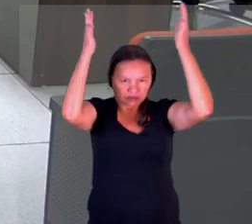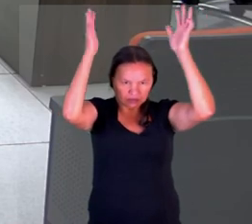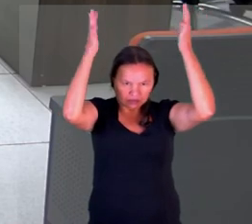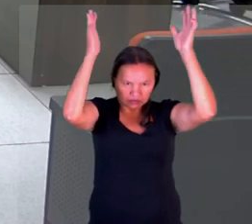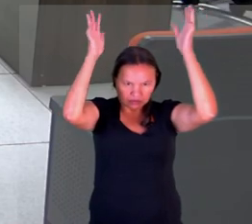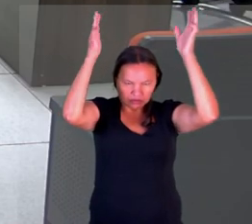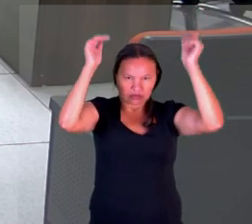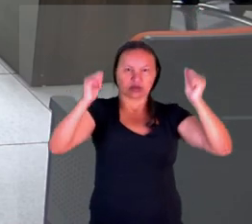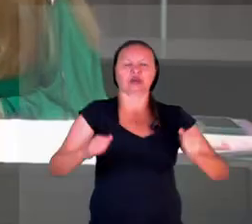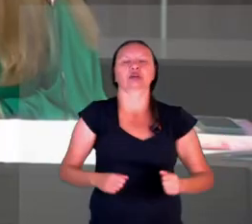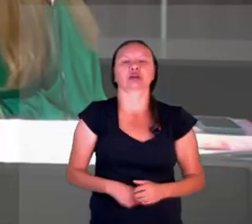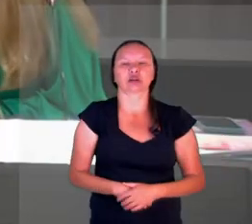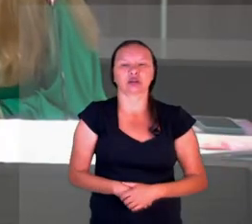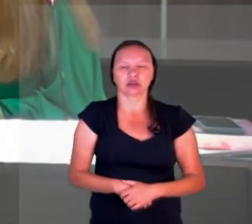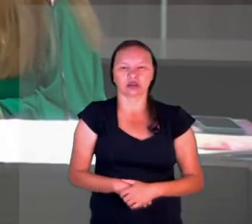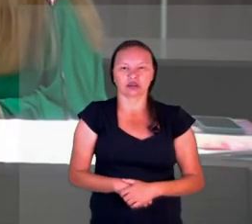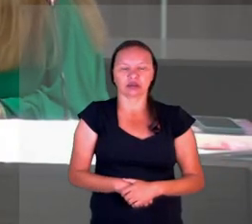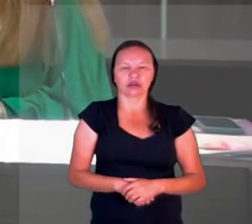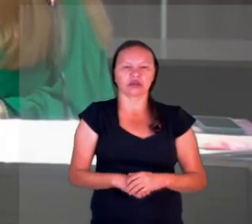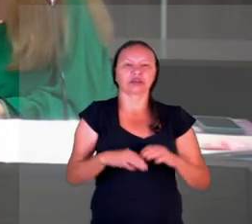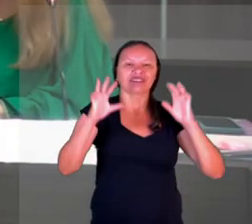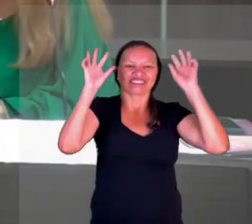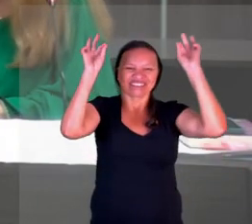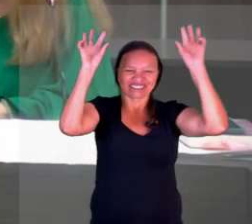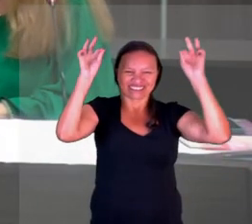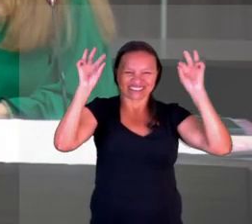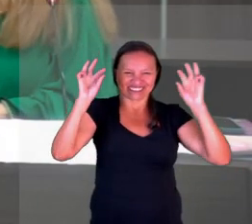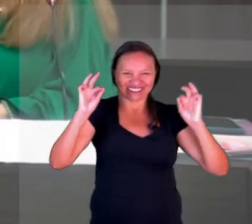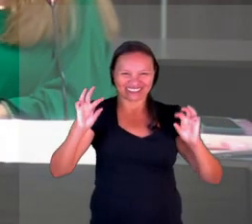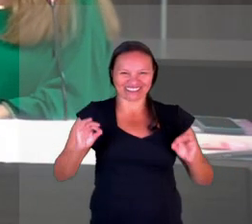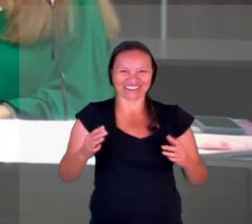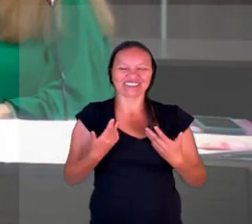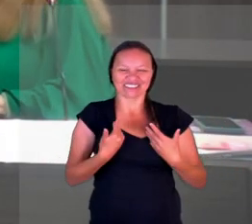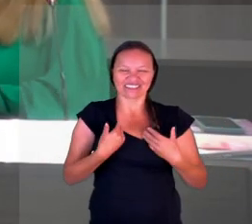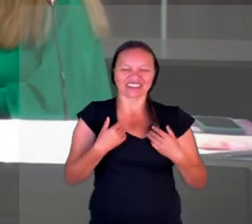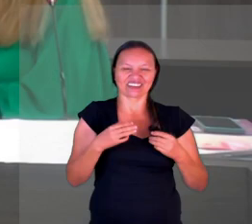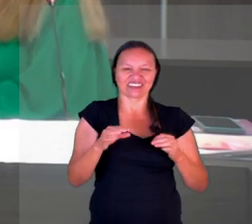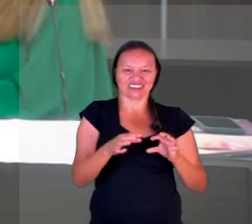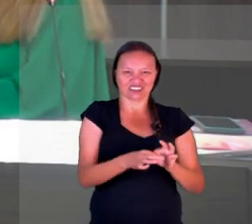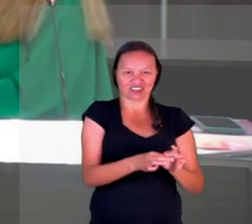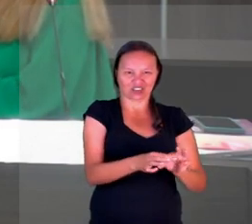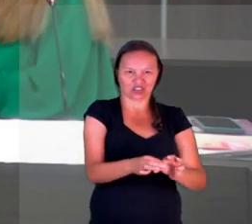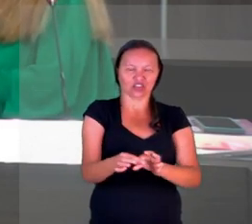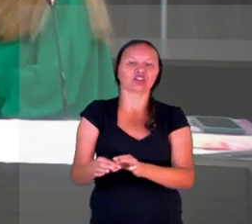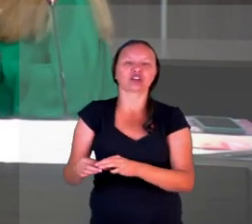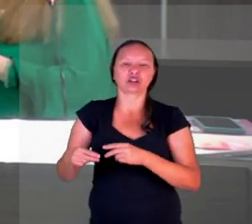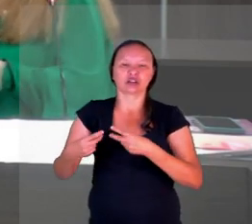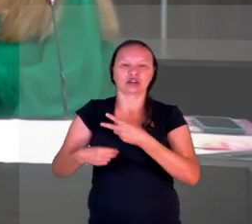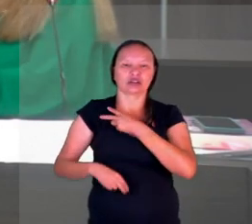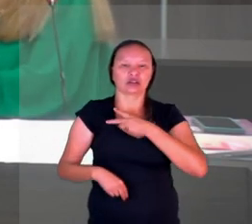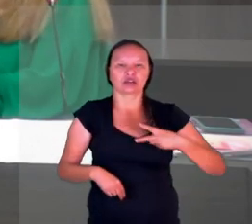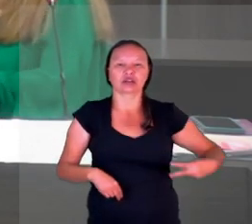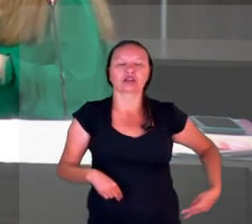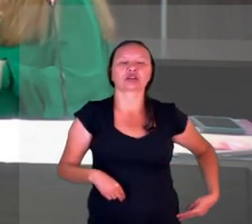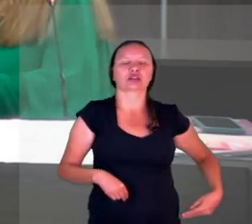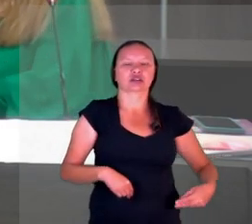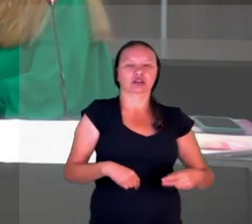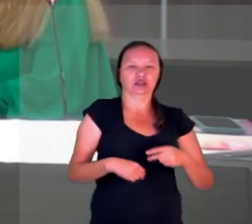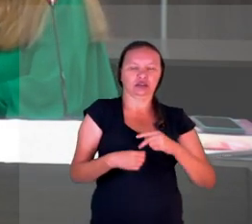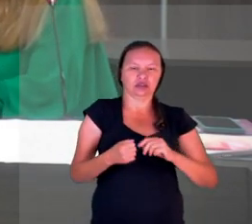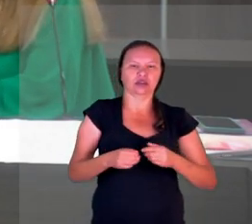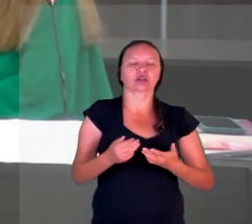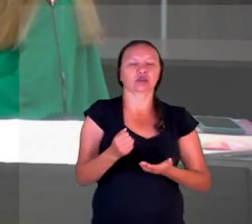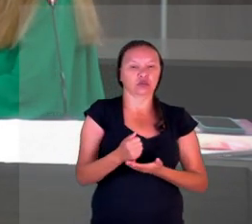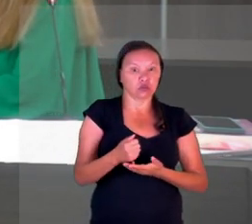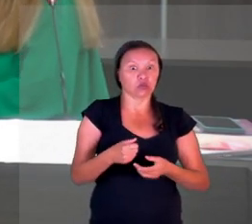agradeço a gente fica muito feliz né quando a gente vê um planejamento de política pública com respaldo